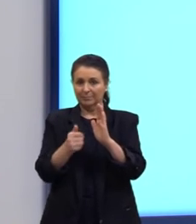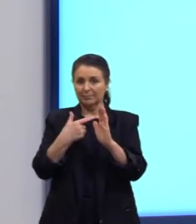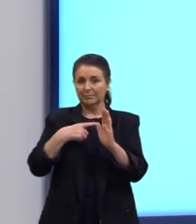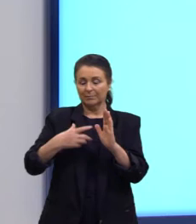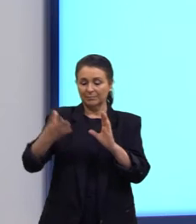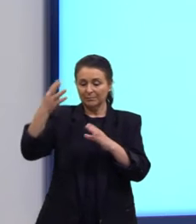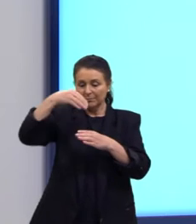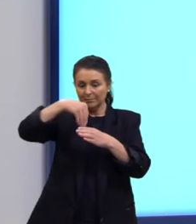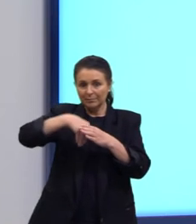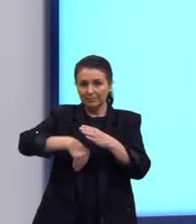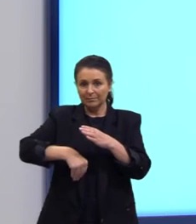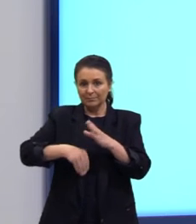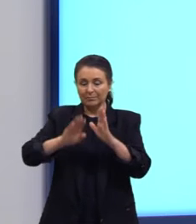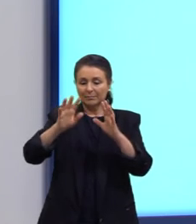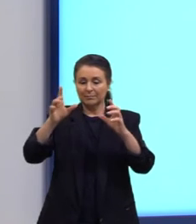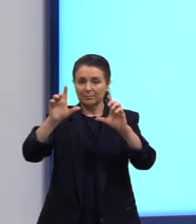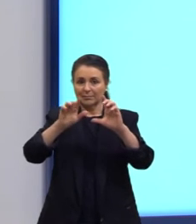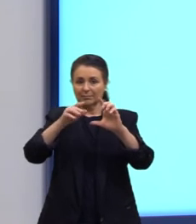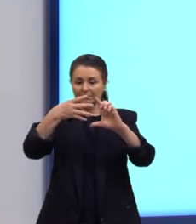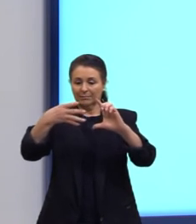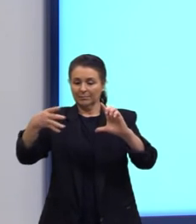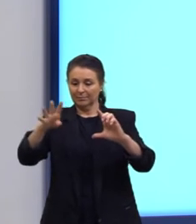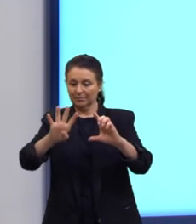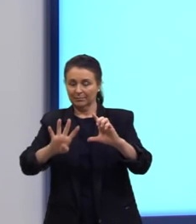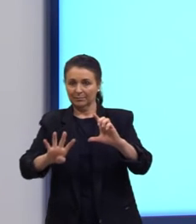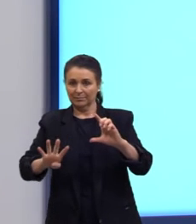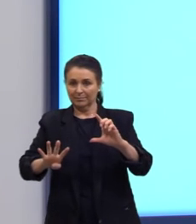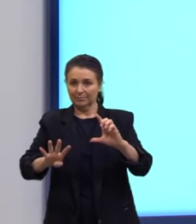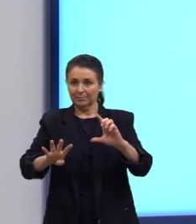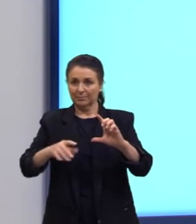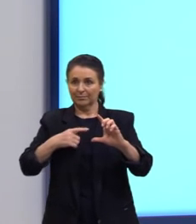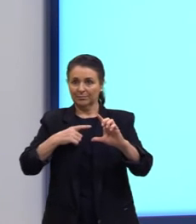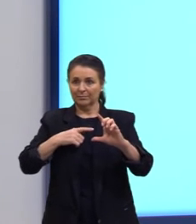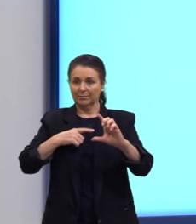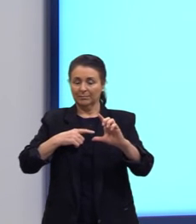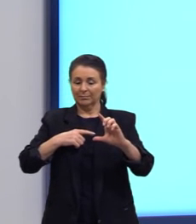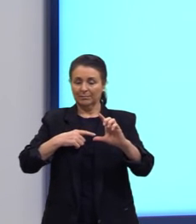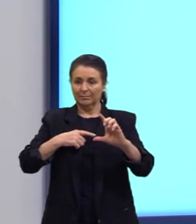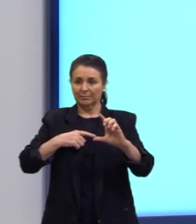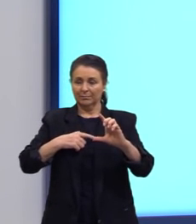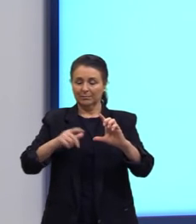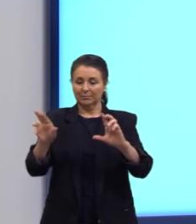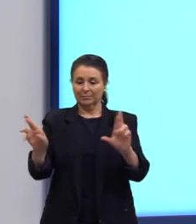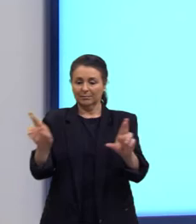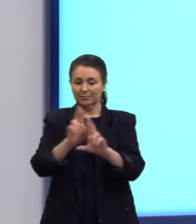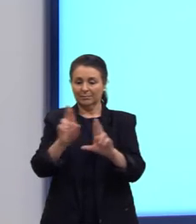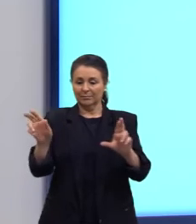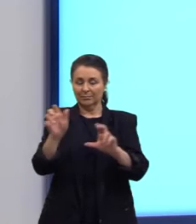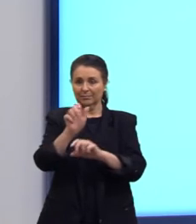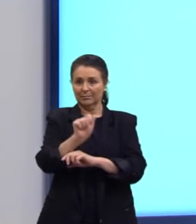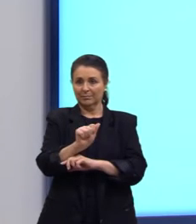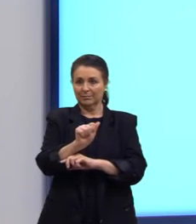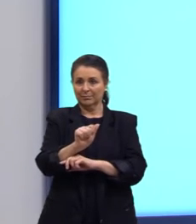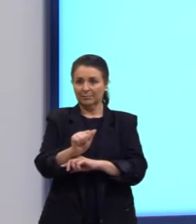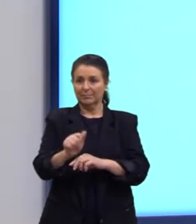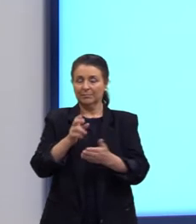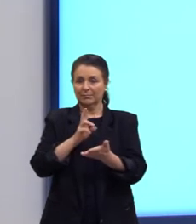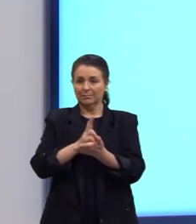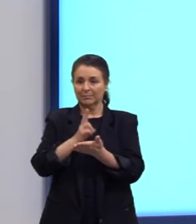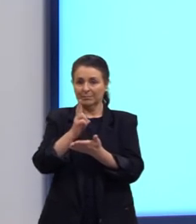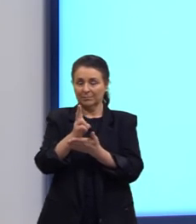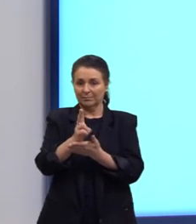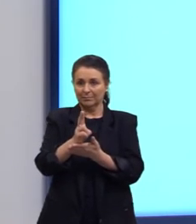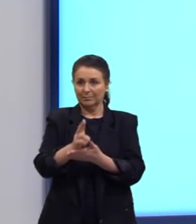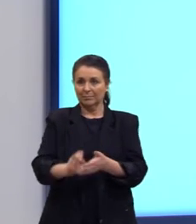dentro da Matriz então nós sempre vamos ter os elementos também aqui relacionados por a sempre gente